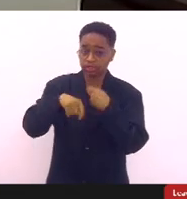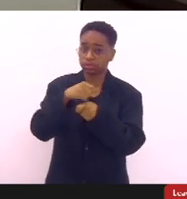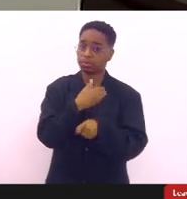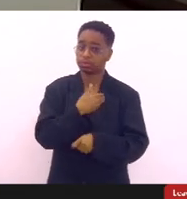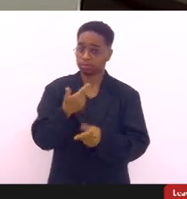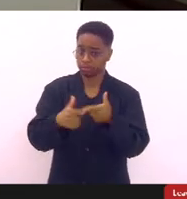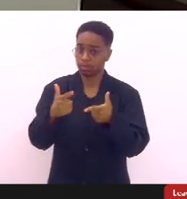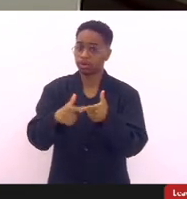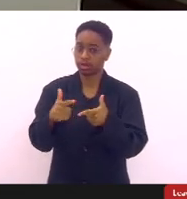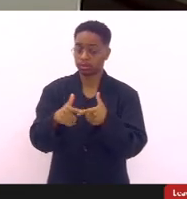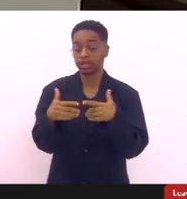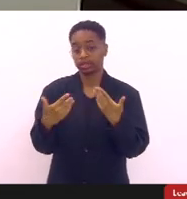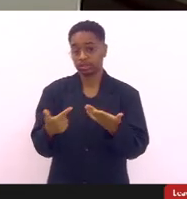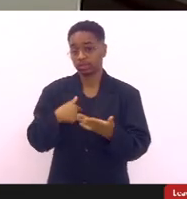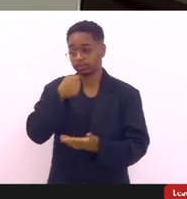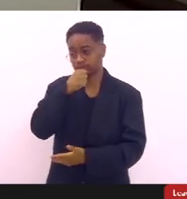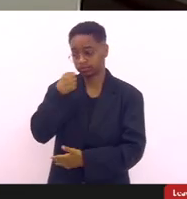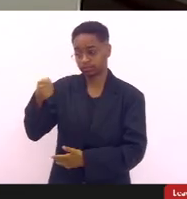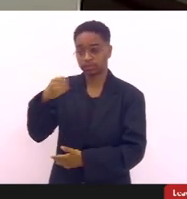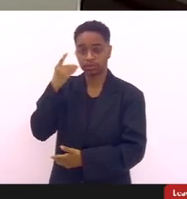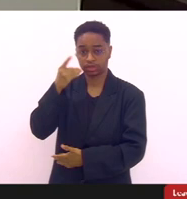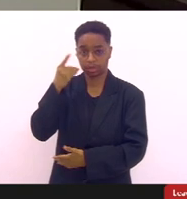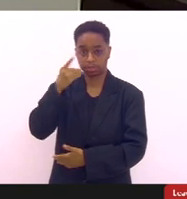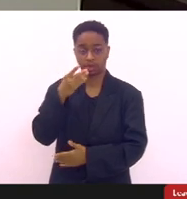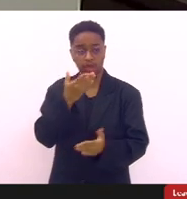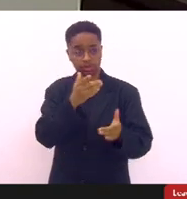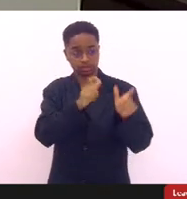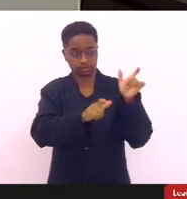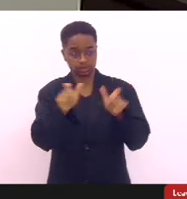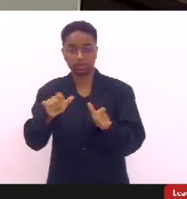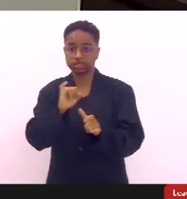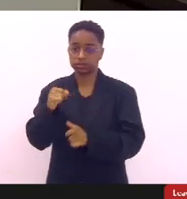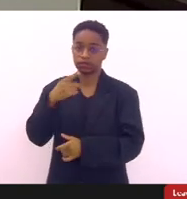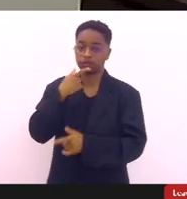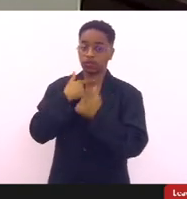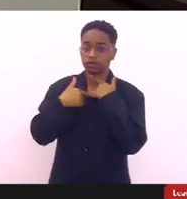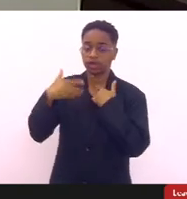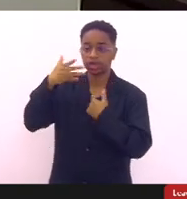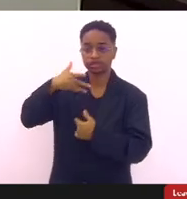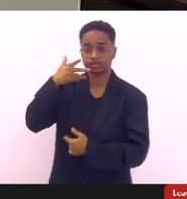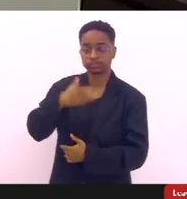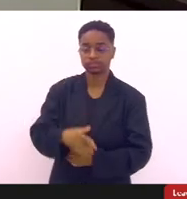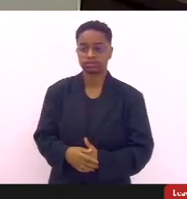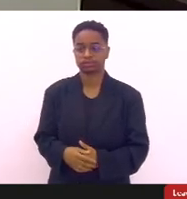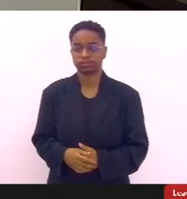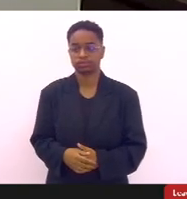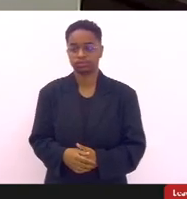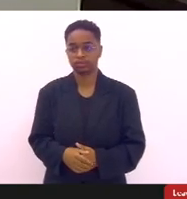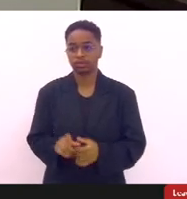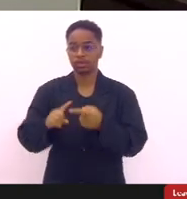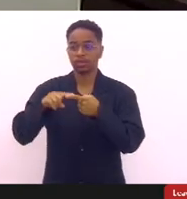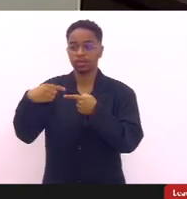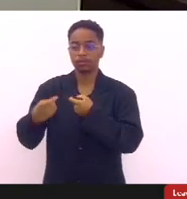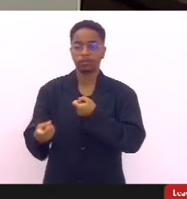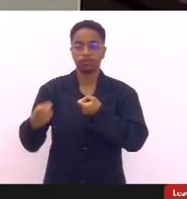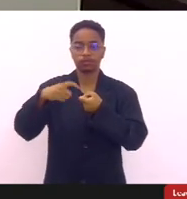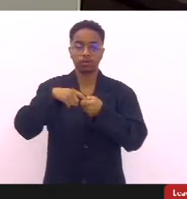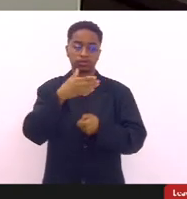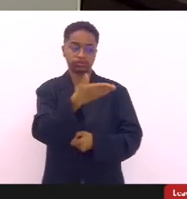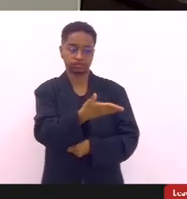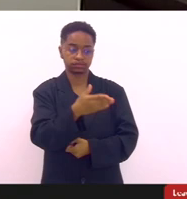Então, vou passar para o deputado Luiz Paulo, para o deputado Jari, para o deputado Tante, se quiserem fazer alguma colocação. Retorna para o senhor para as